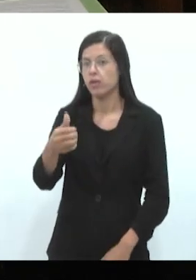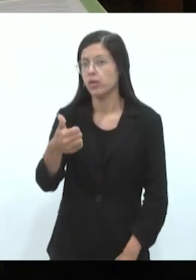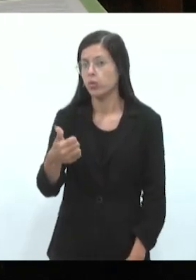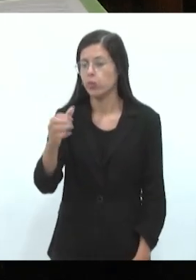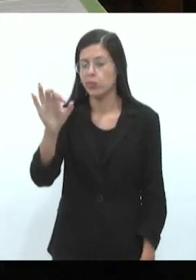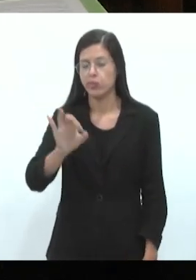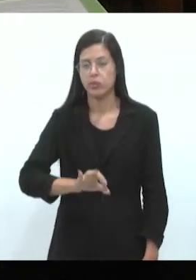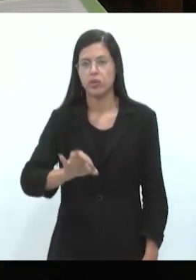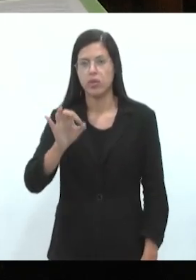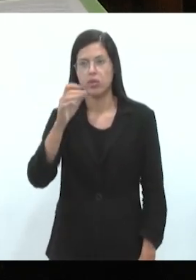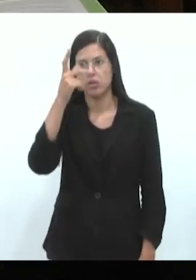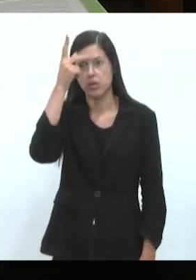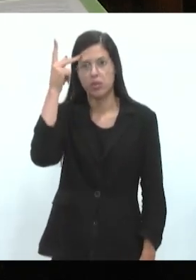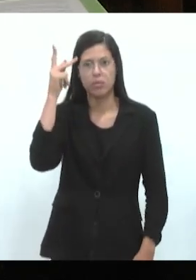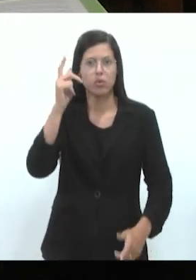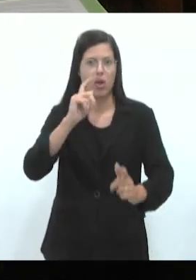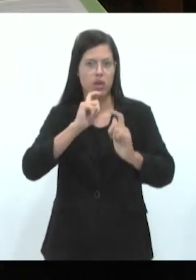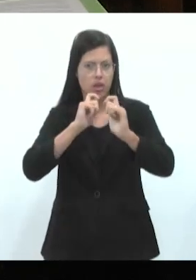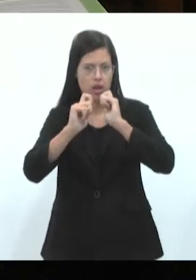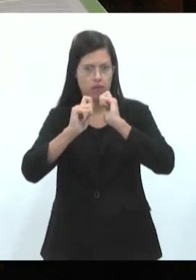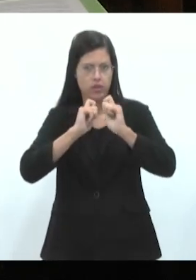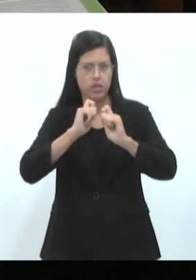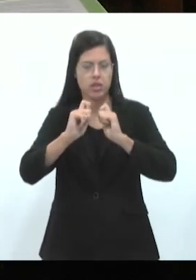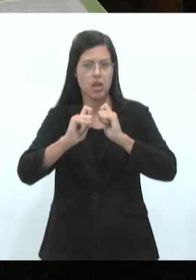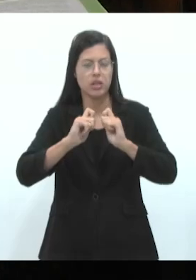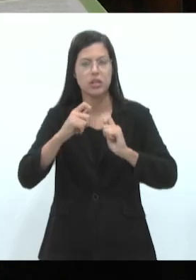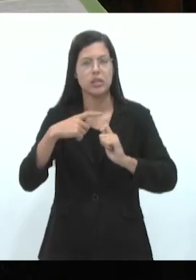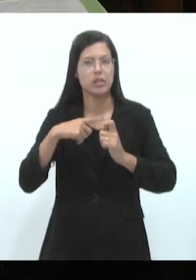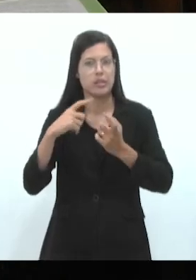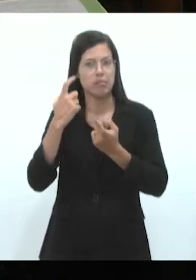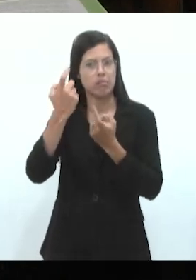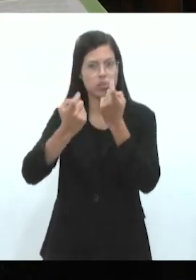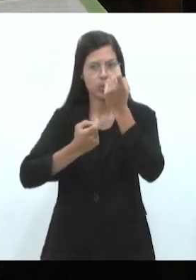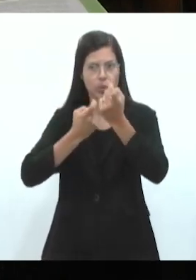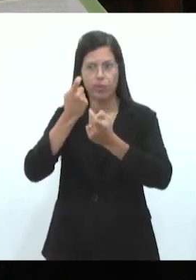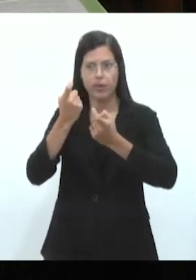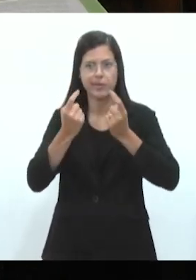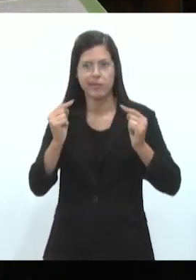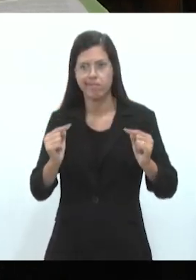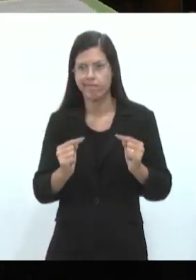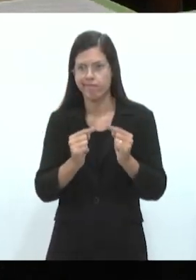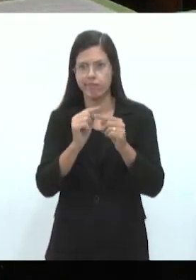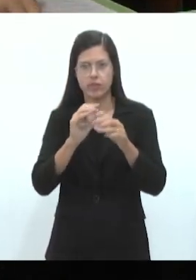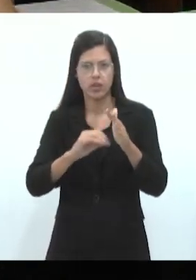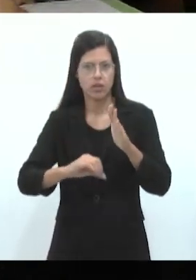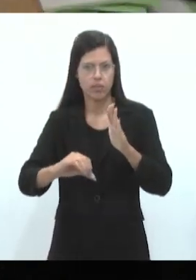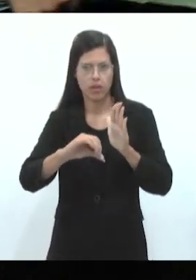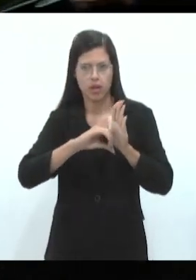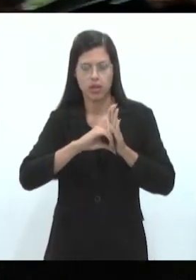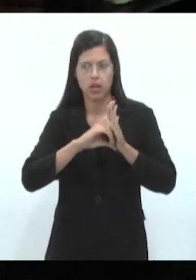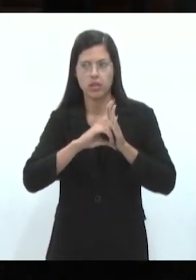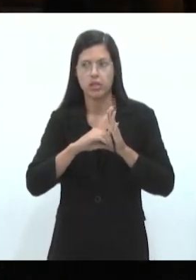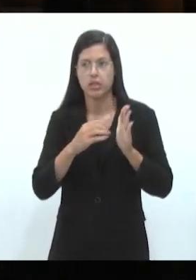91% das pessoas entrevistadas têm preocupação com a criminalidade.